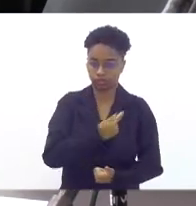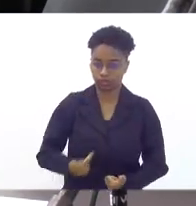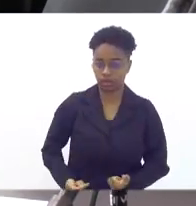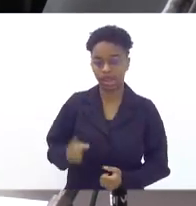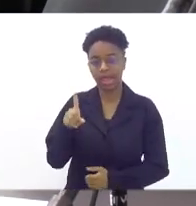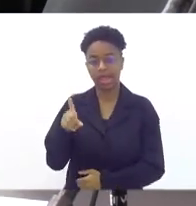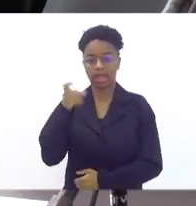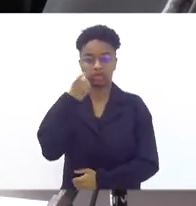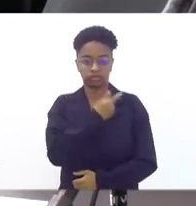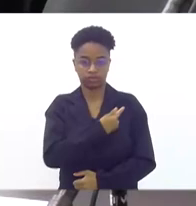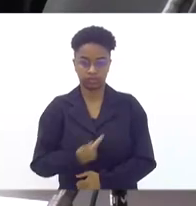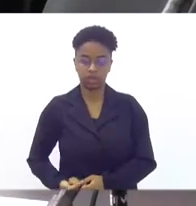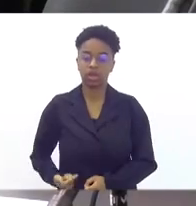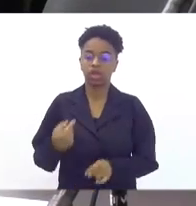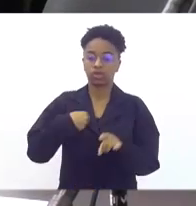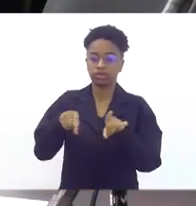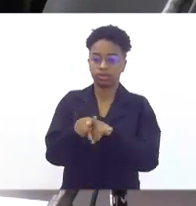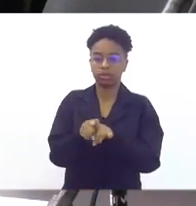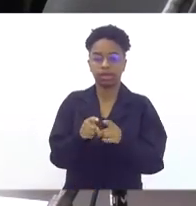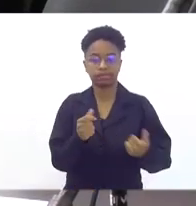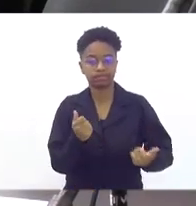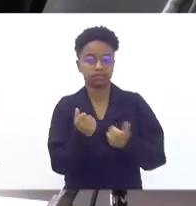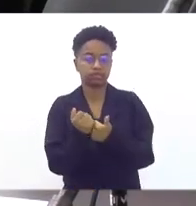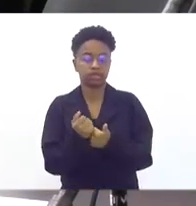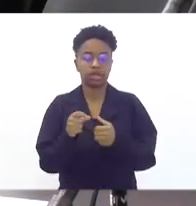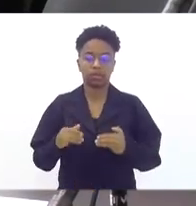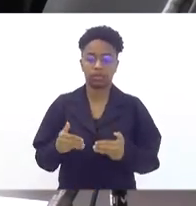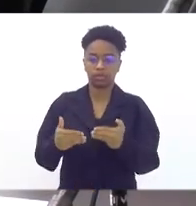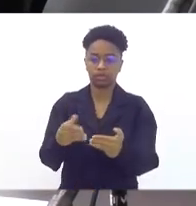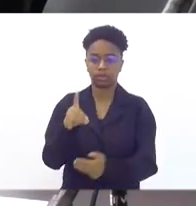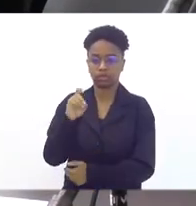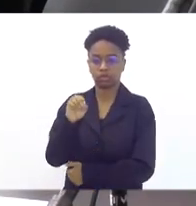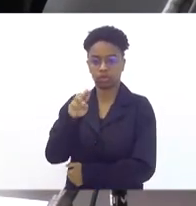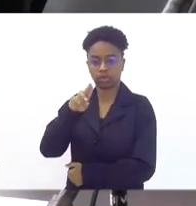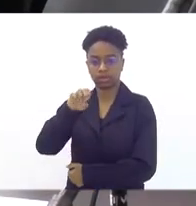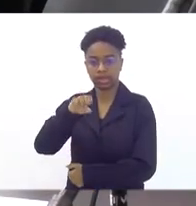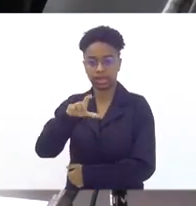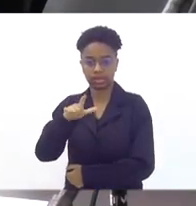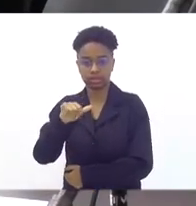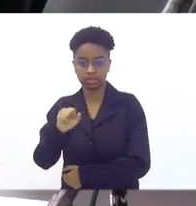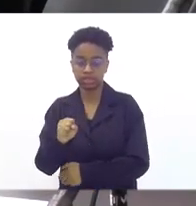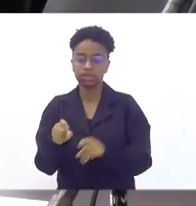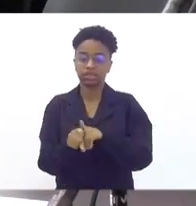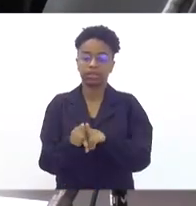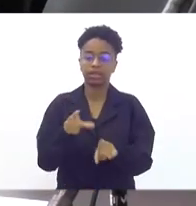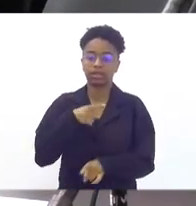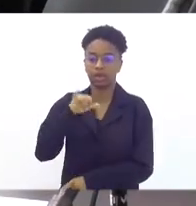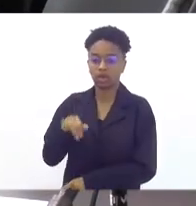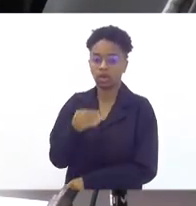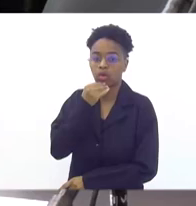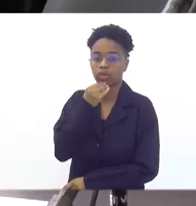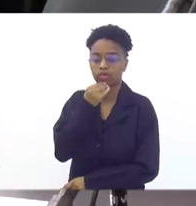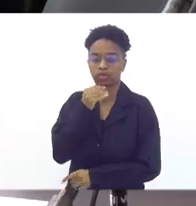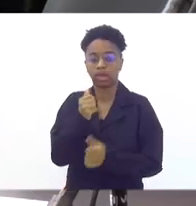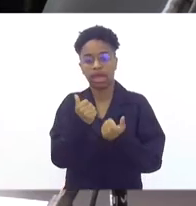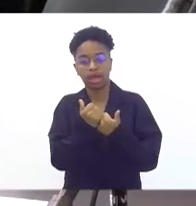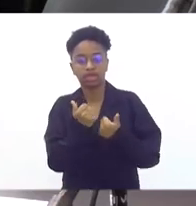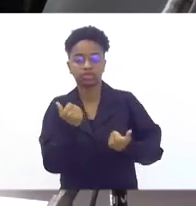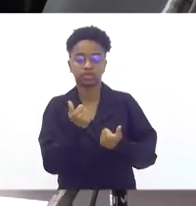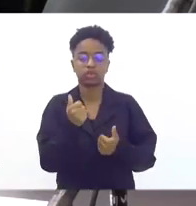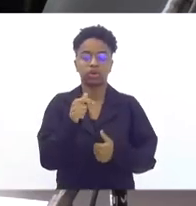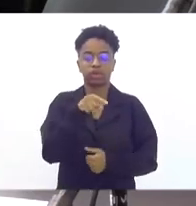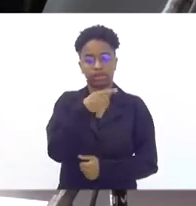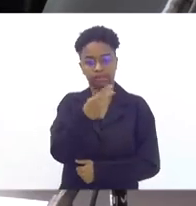privilégio de ser assessor do ministro Dornelles como Ministro do trabalho emprego e tive a oportunidade de ser assessor do ministro